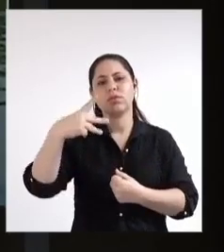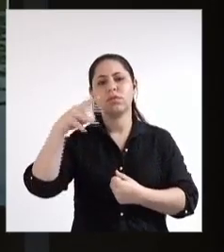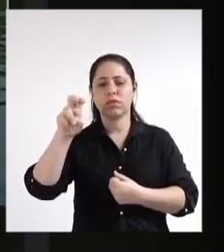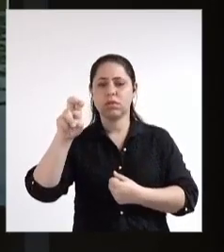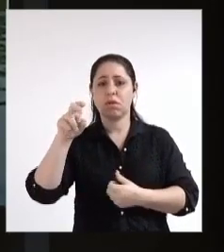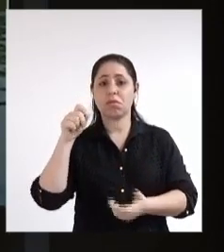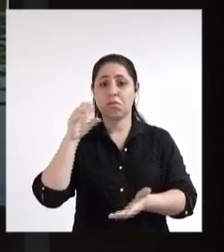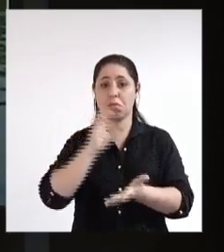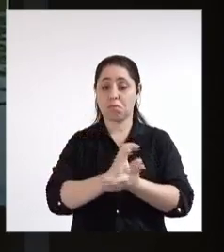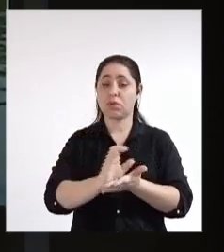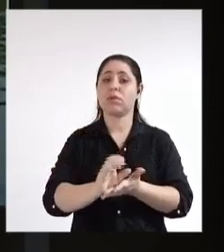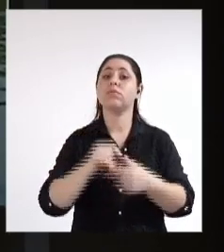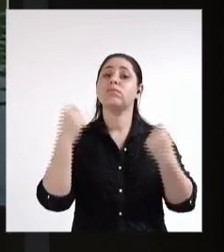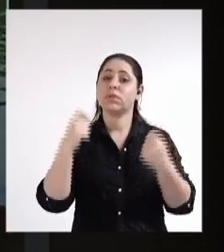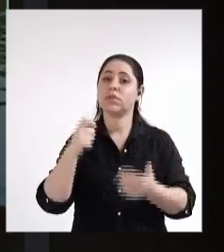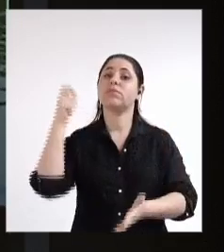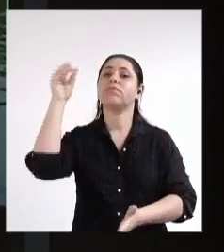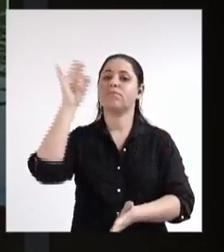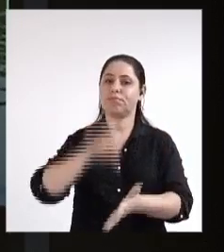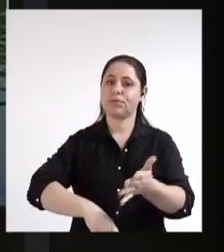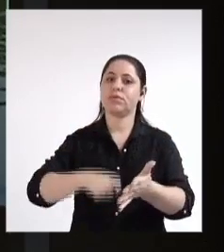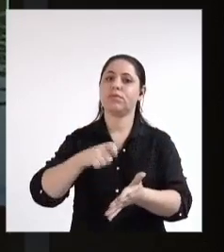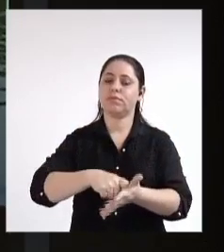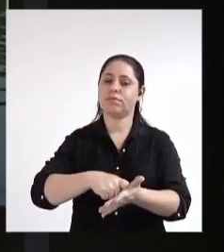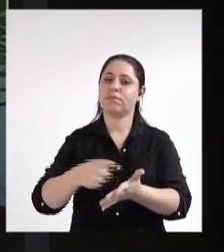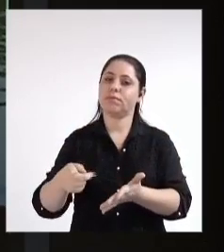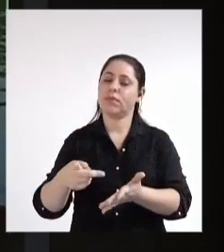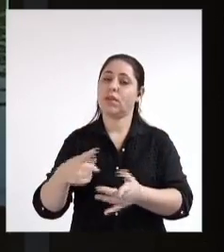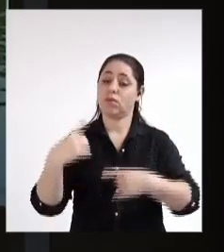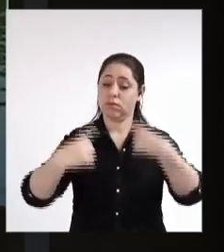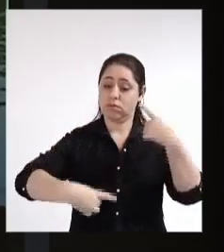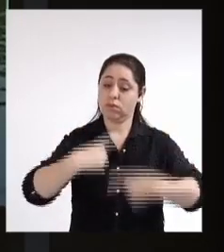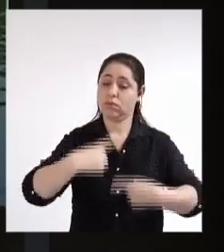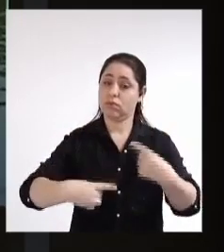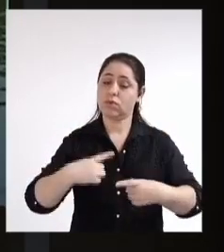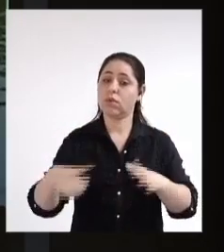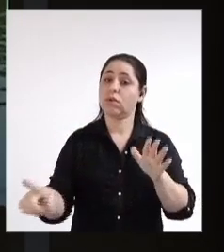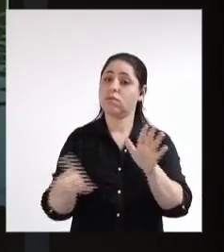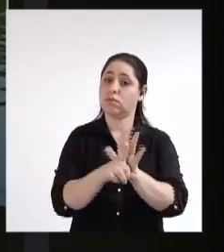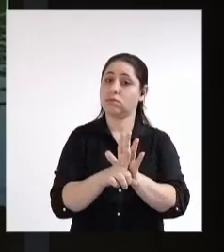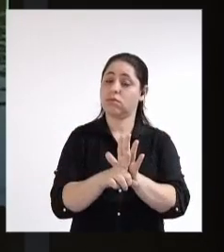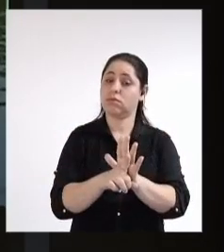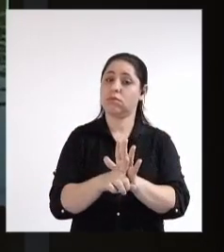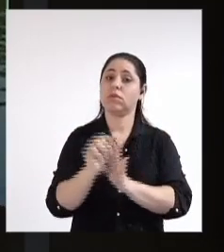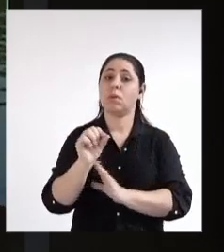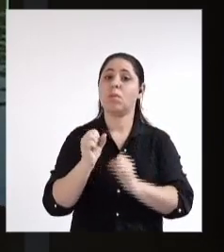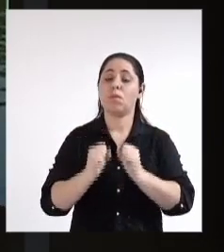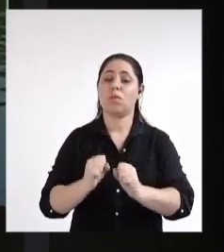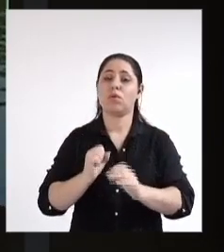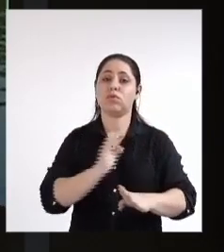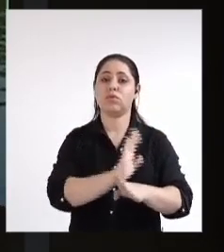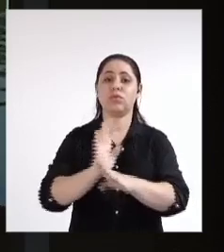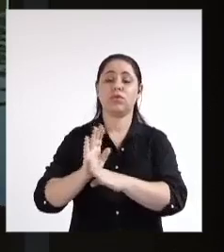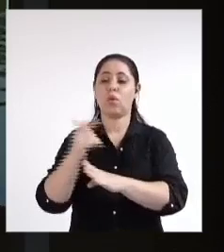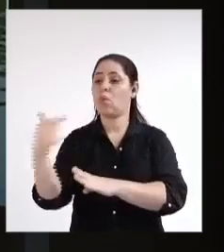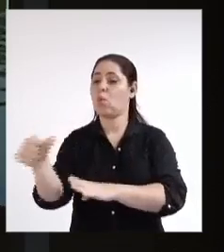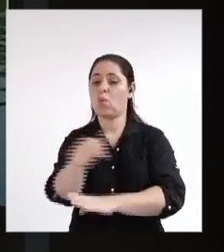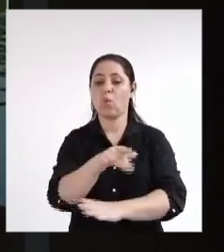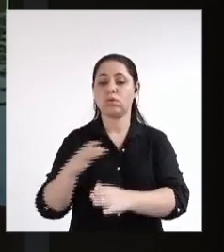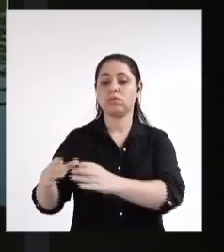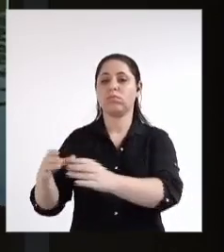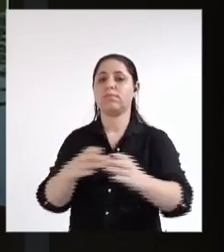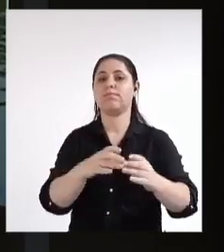precisa regulamentar aquilo né é uma discussão legal que pode ajudar as outras unidades elevação